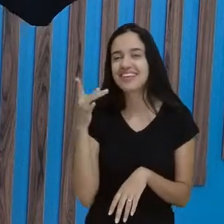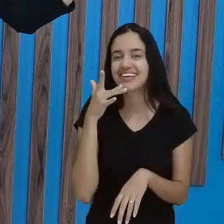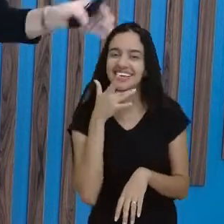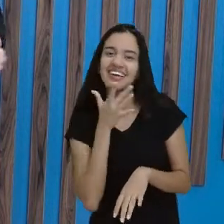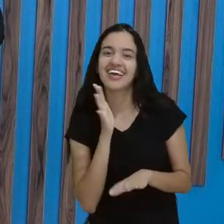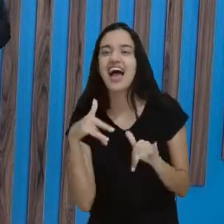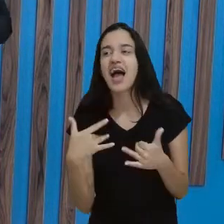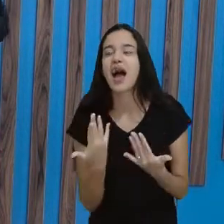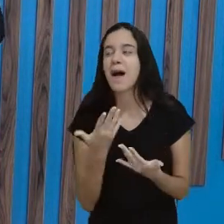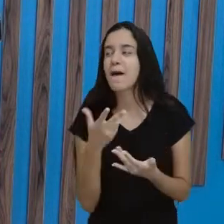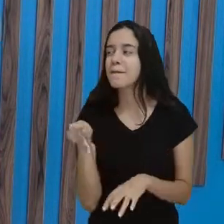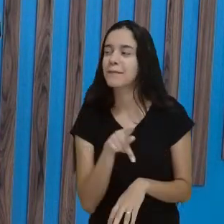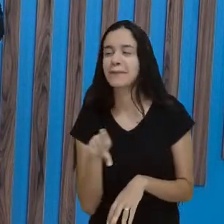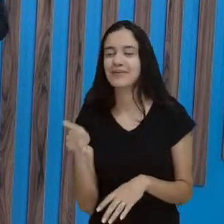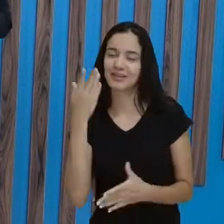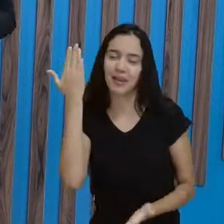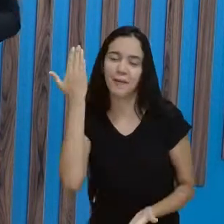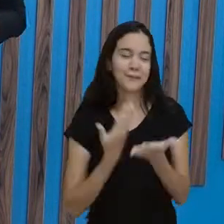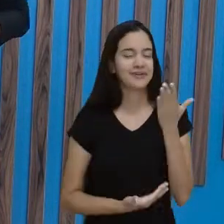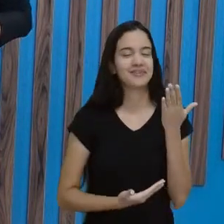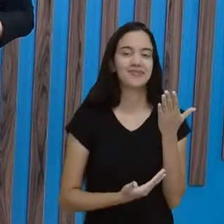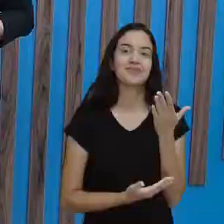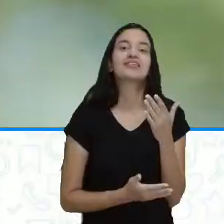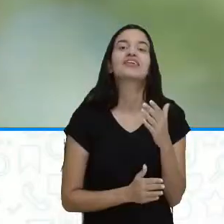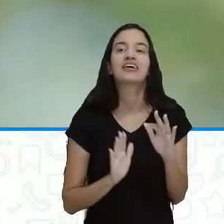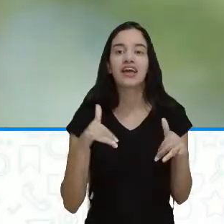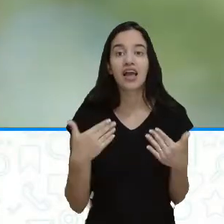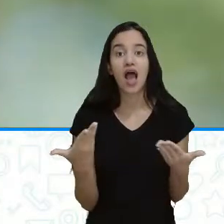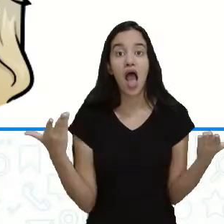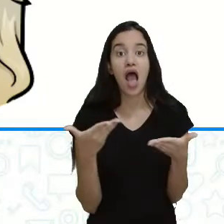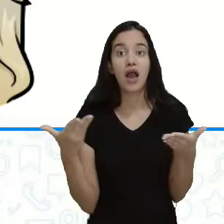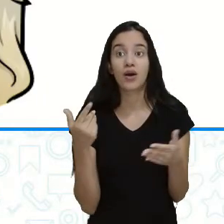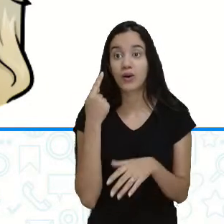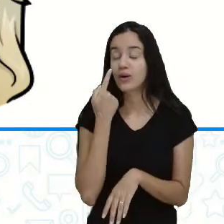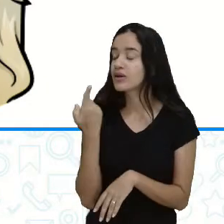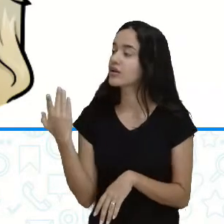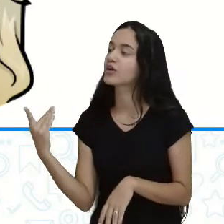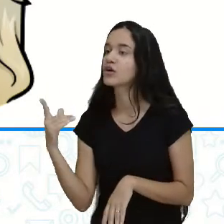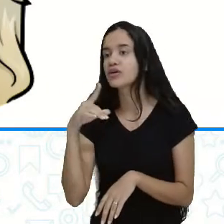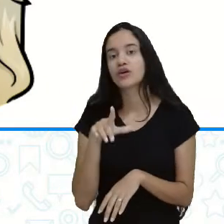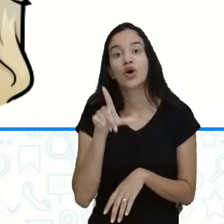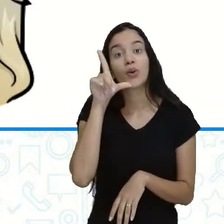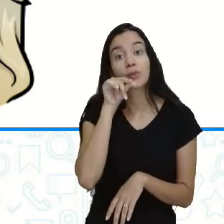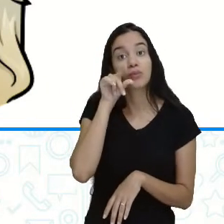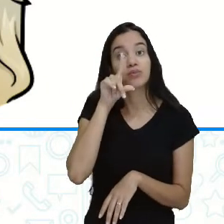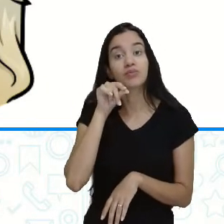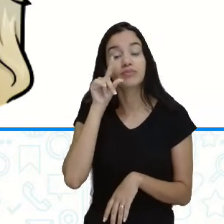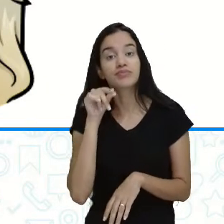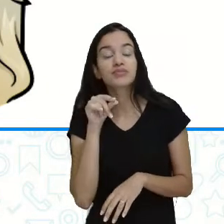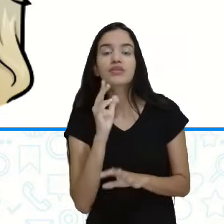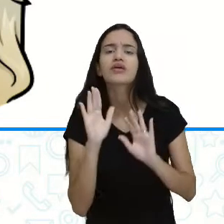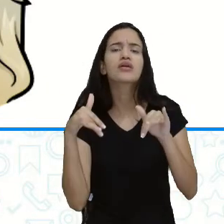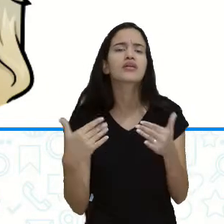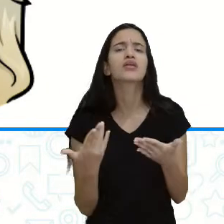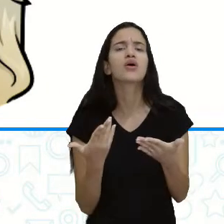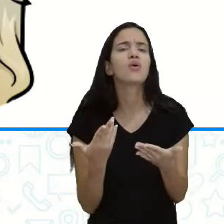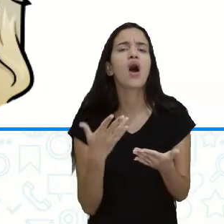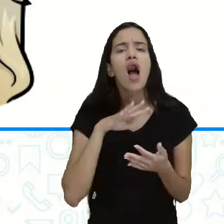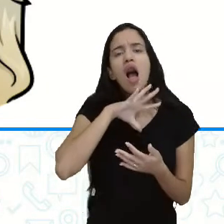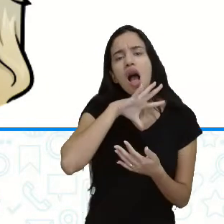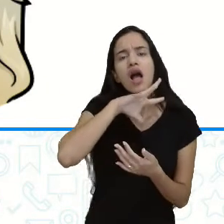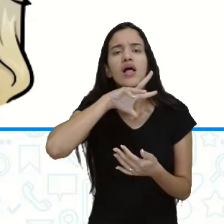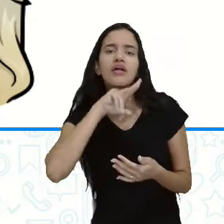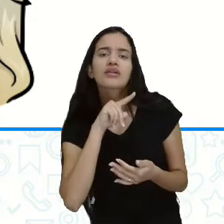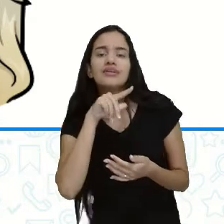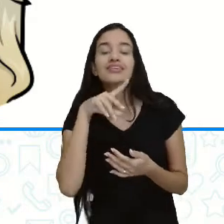Professora Kátia não sabe o que tá perdendo. O zombeteiro. E aí, gente, esses